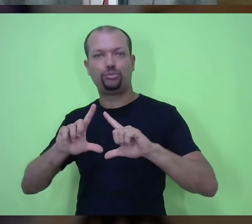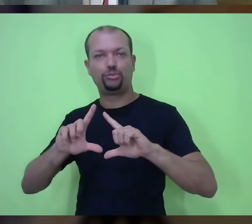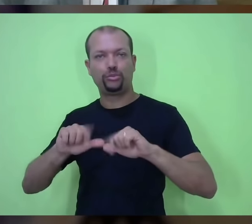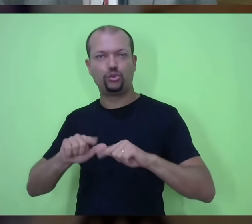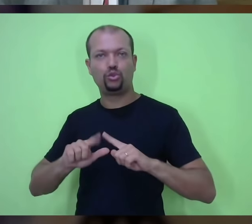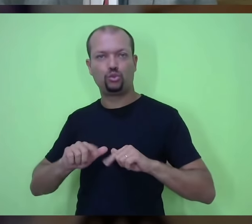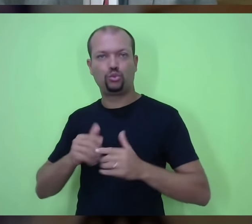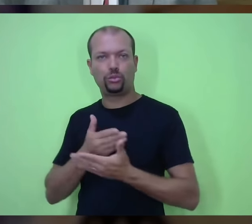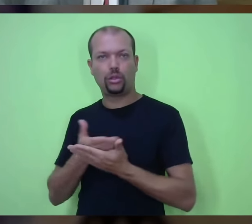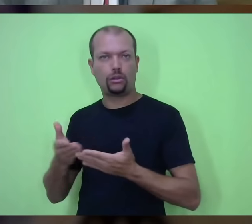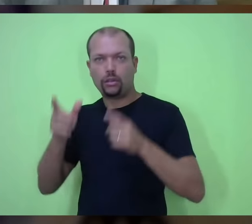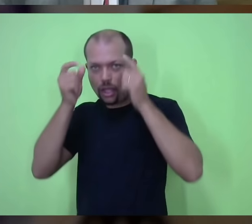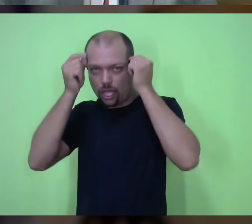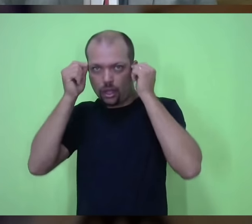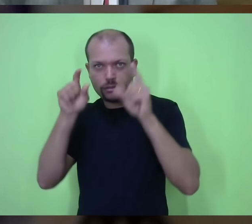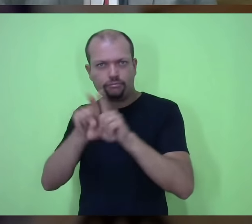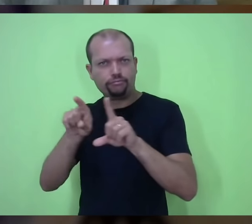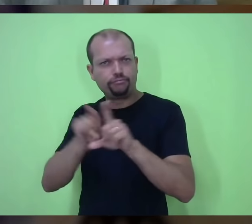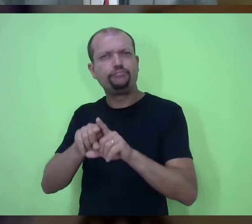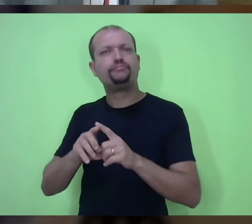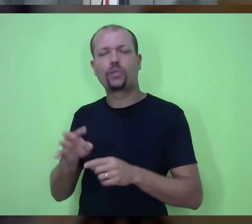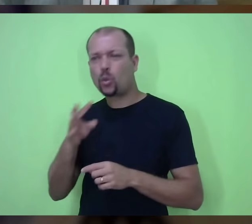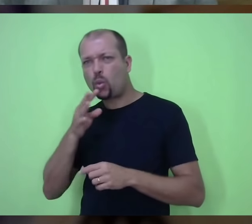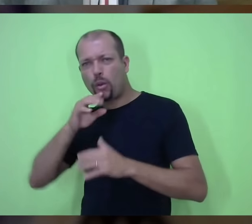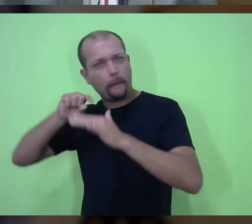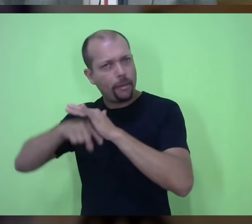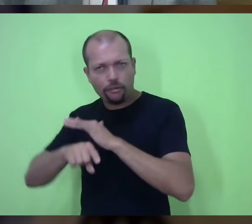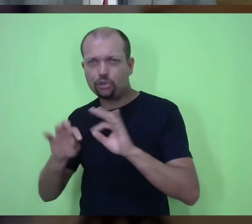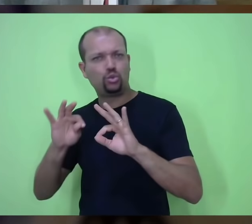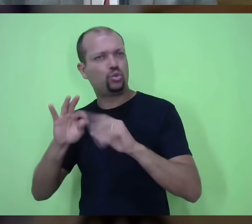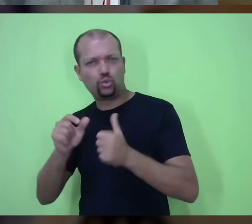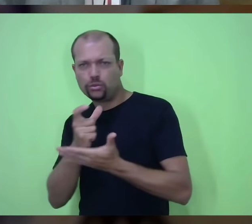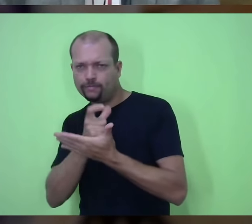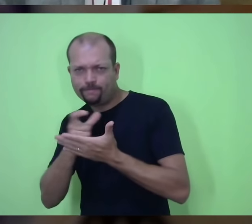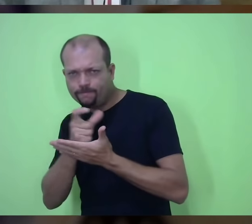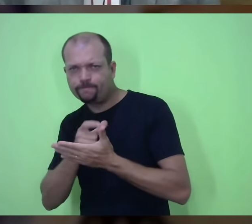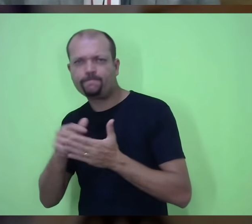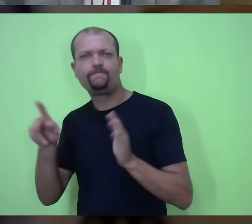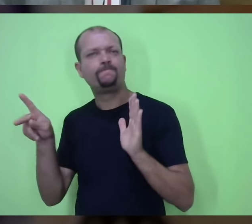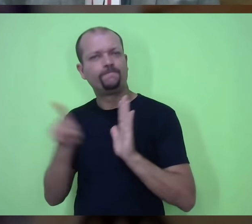seu período, nas traduções gregas do Velho Testamento. Ele conhecia profundamente